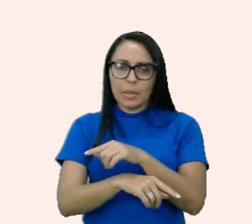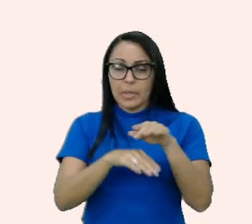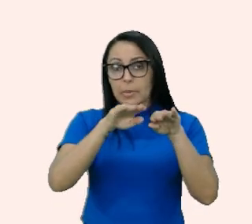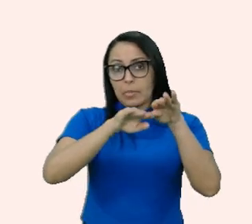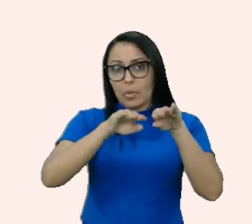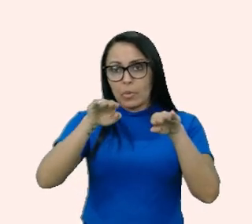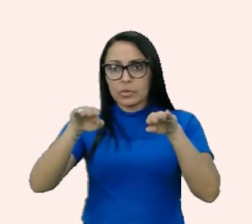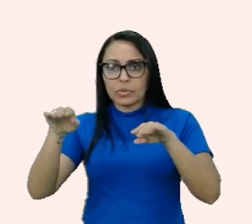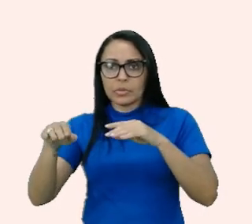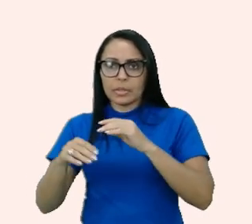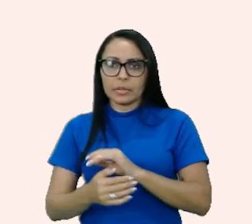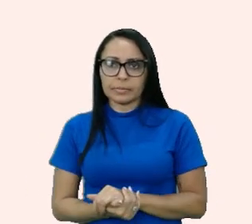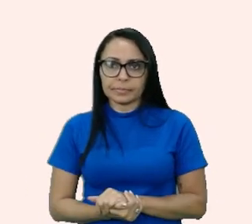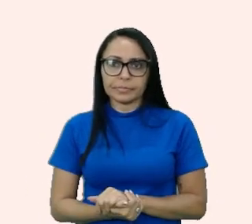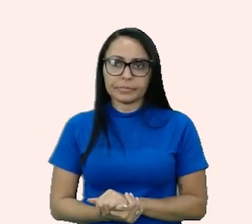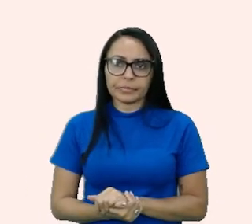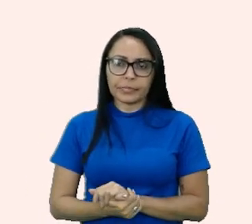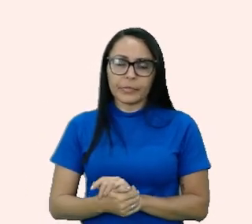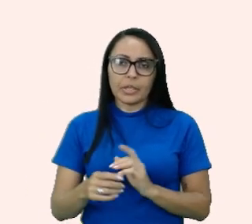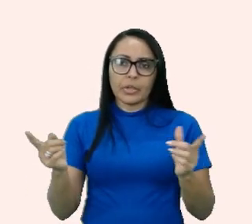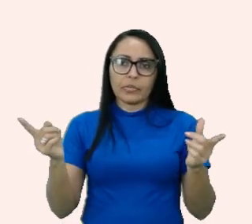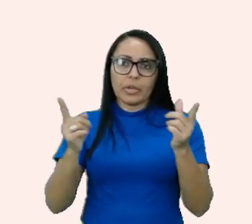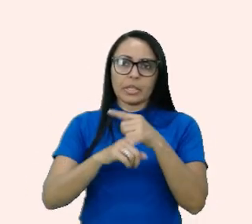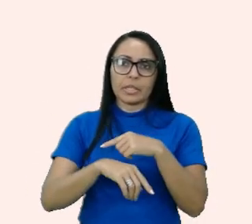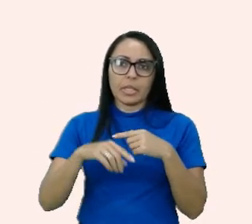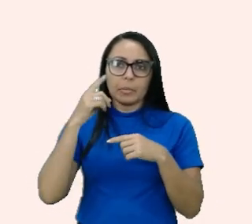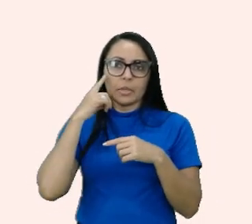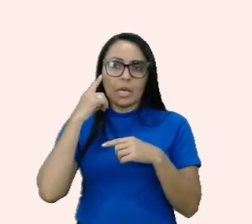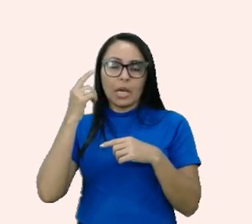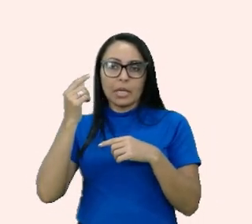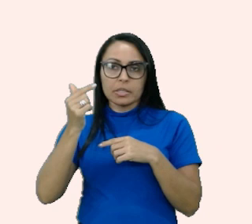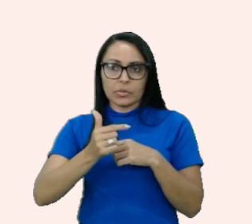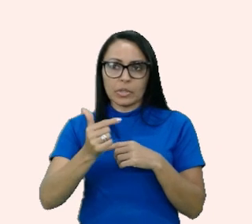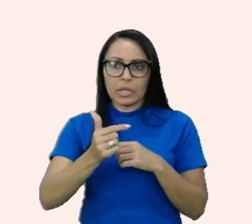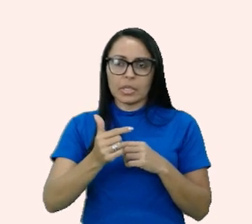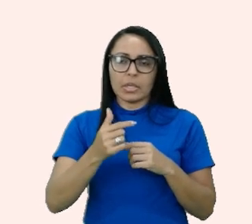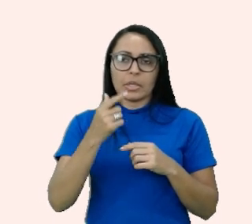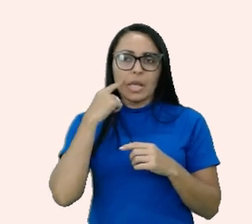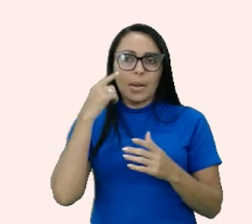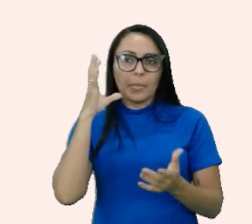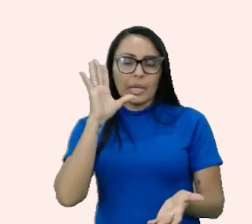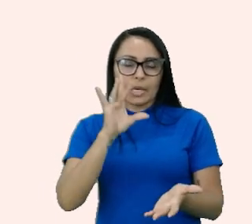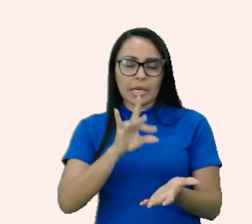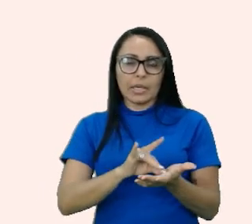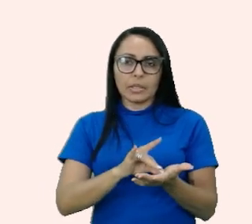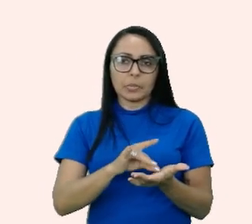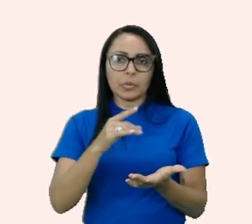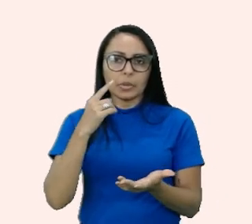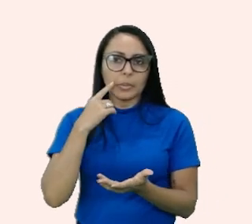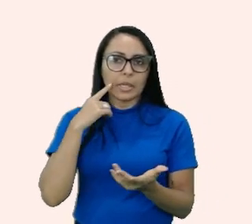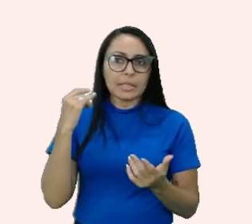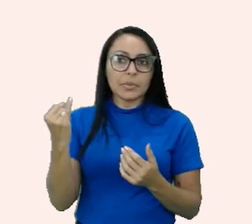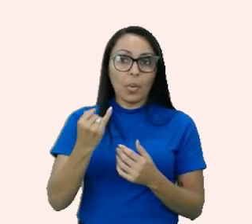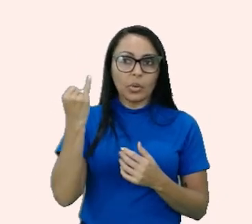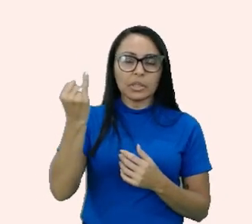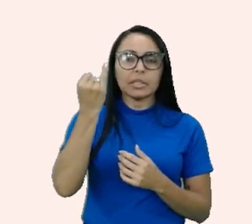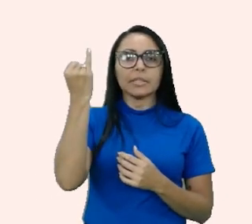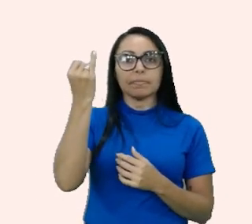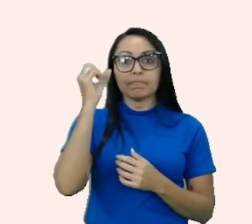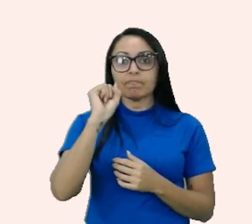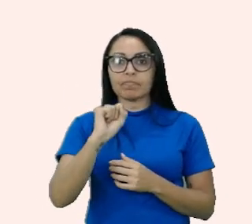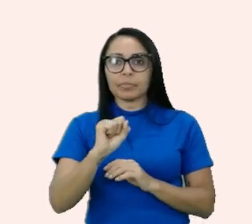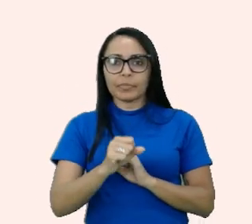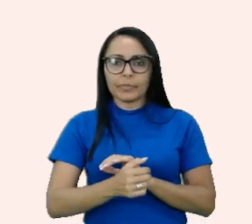proporcionais, invertemos a segunda razão e aplicamos a propriedade fundamental